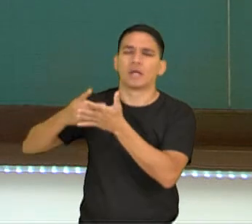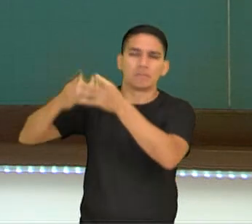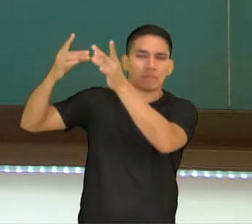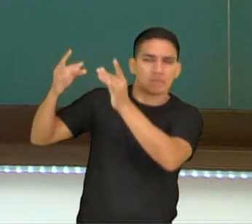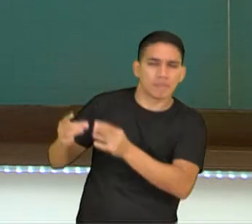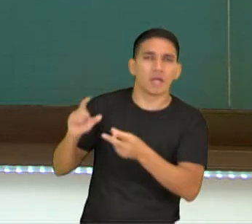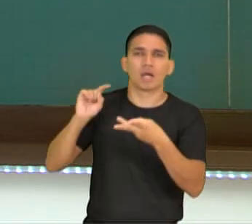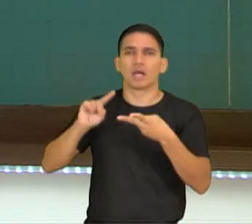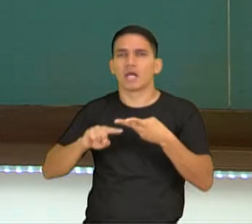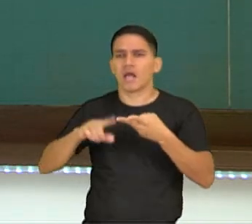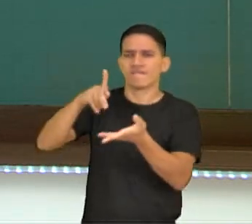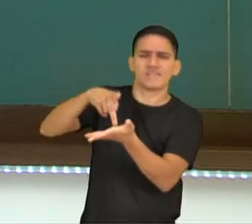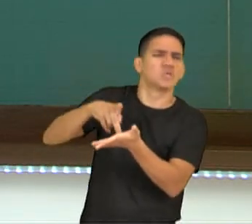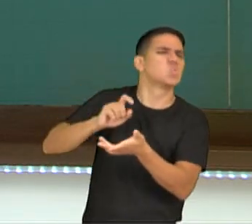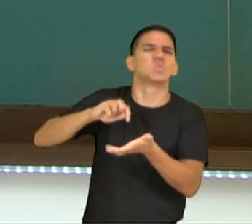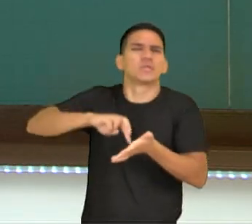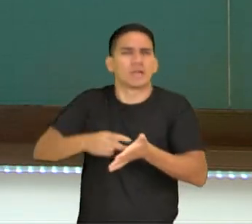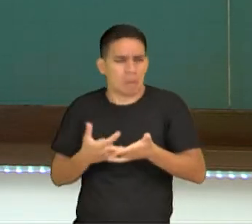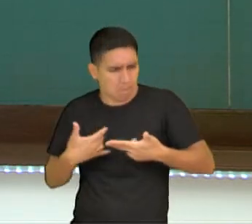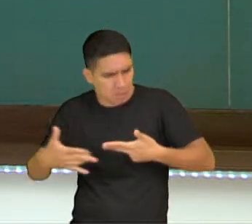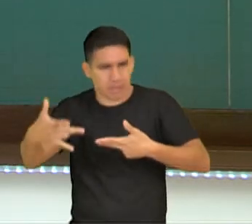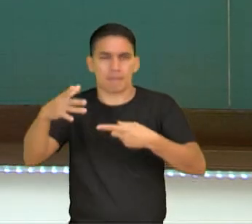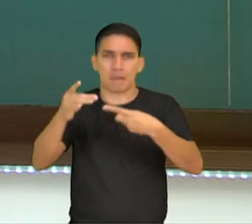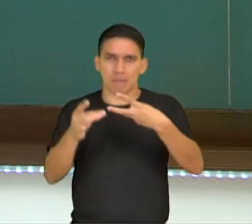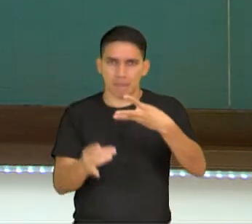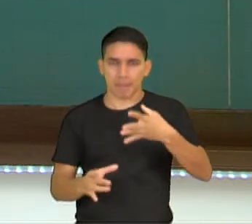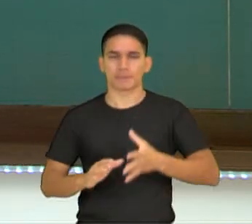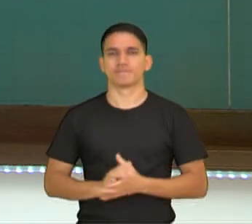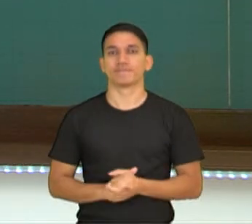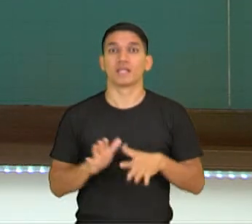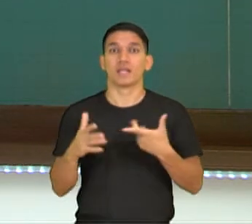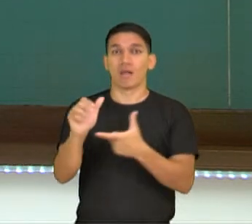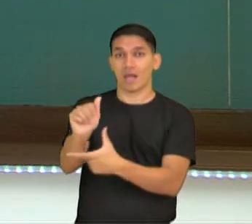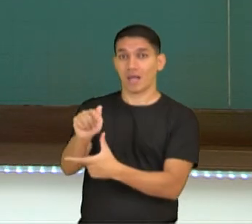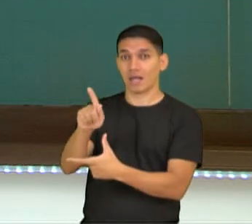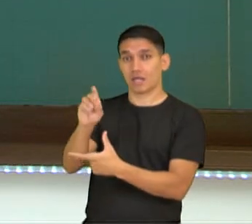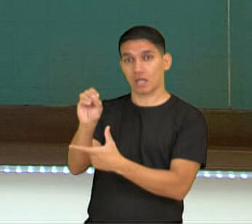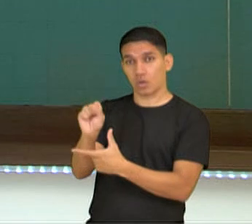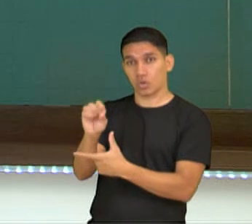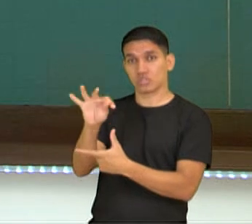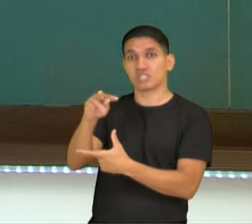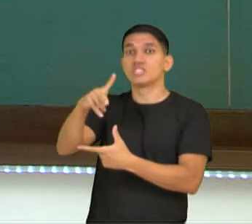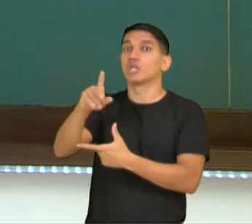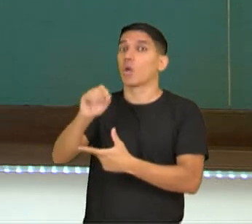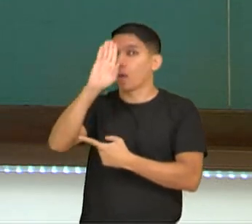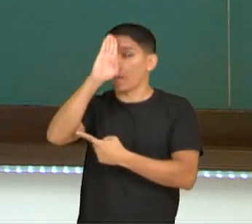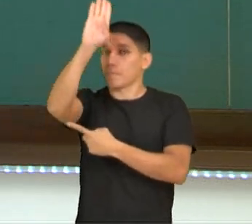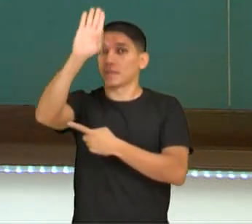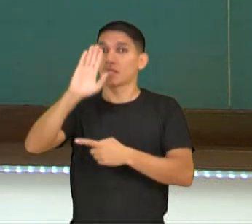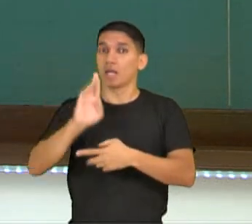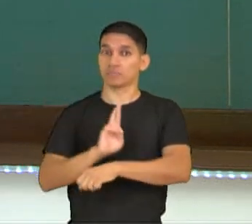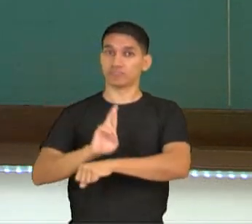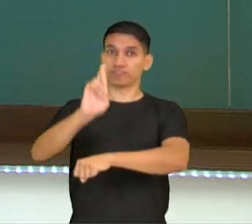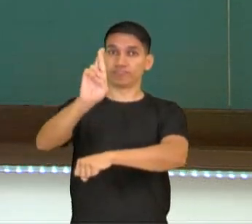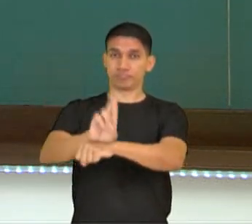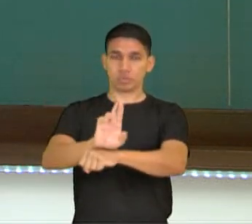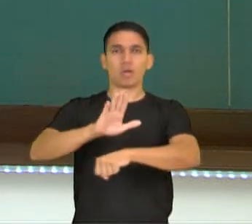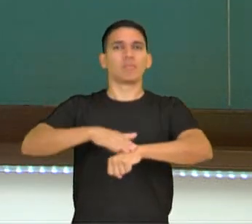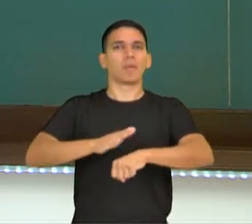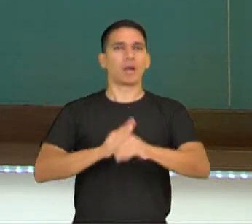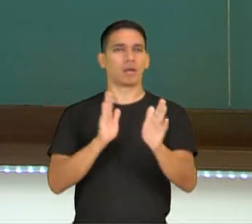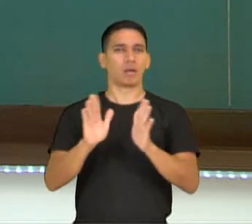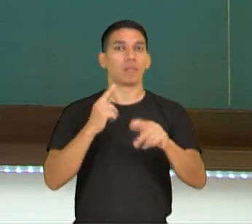que é a verdade e por aí vai. O Agostinho é considerado o principal representante desse período, dada a sua